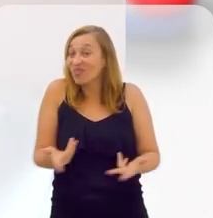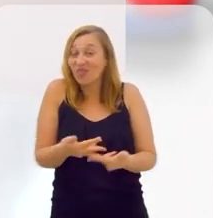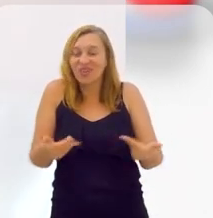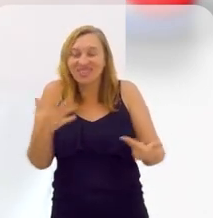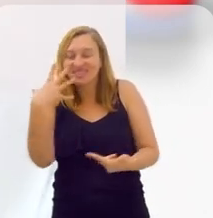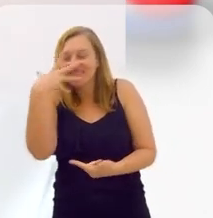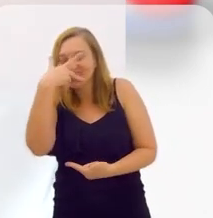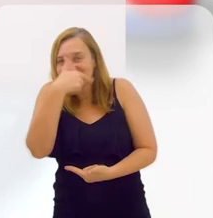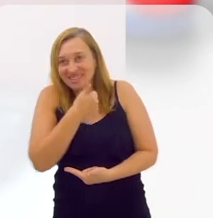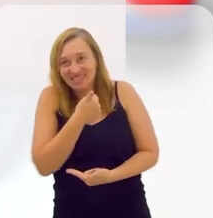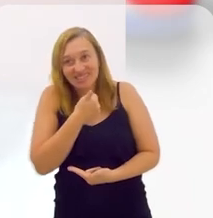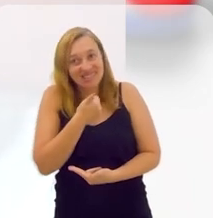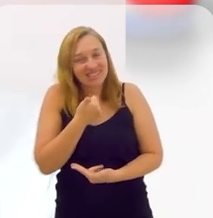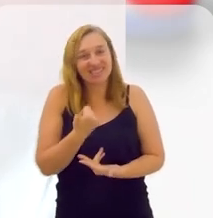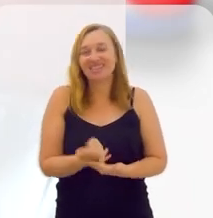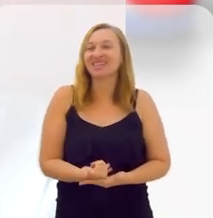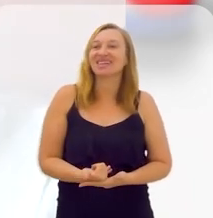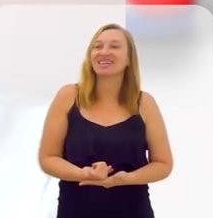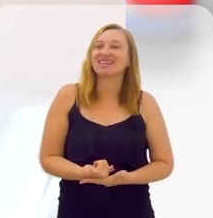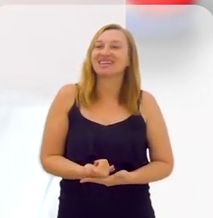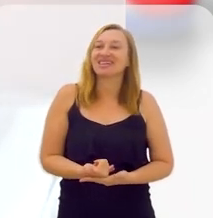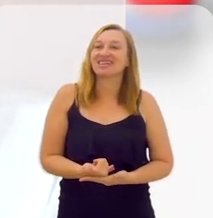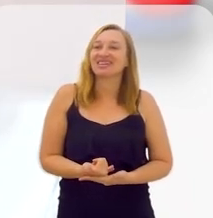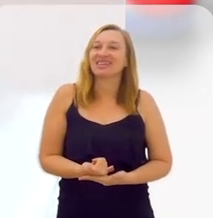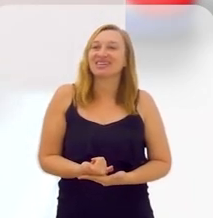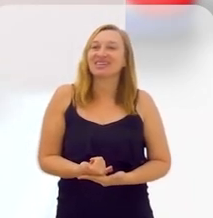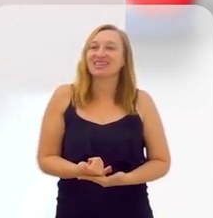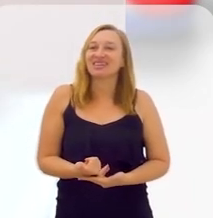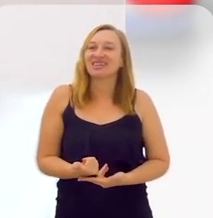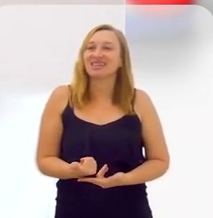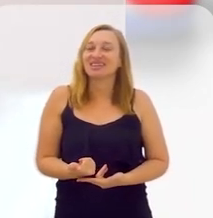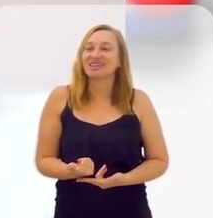bastante coisa bonita, a orla está muito bonita.